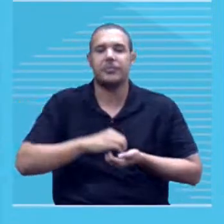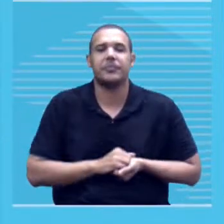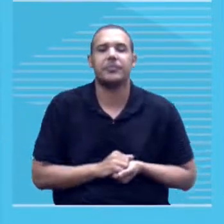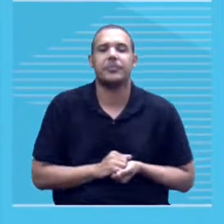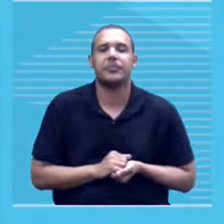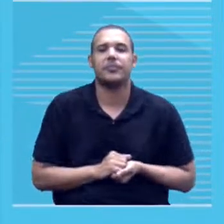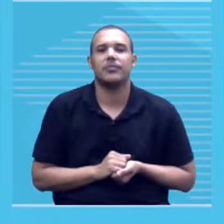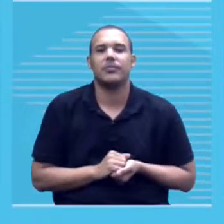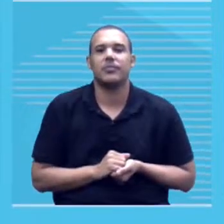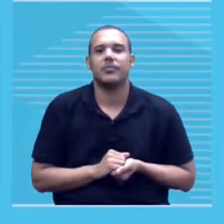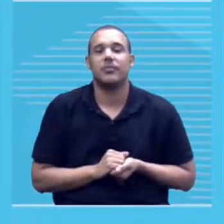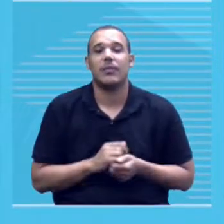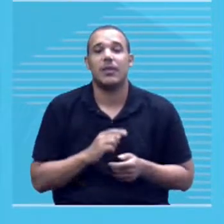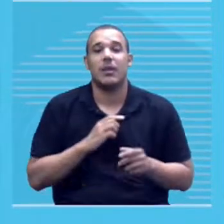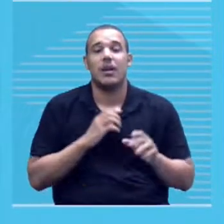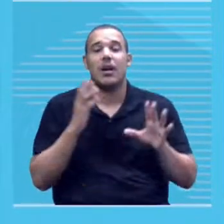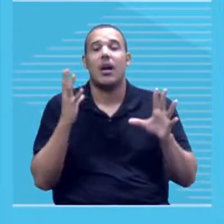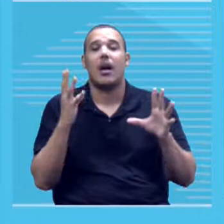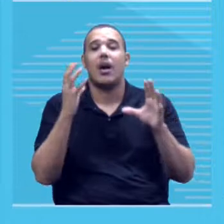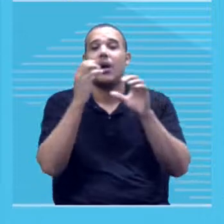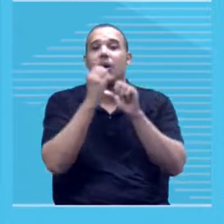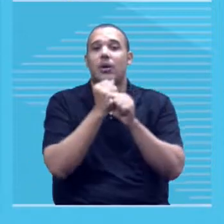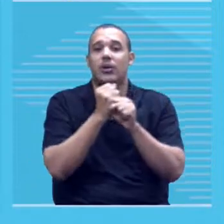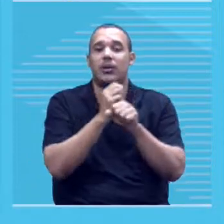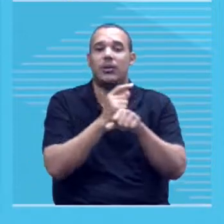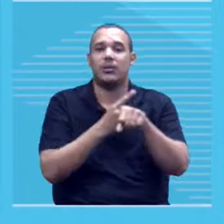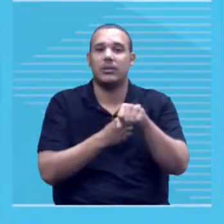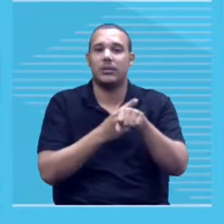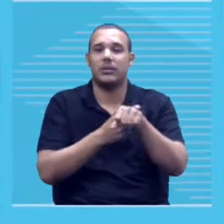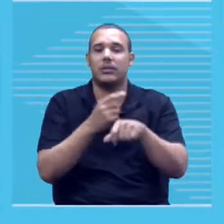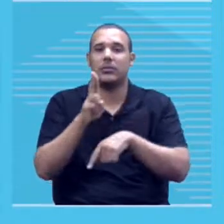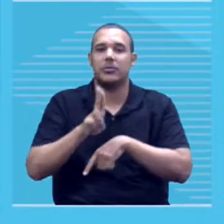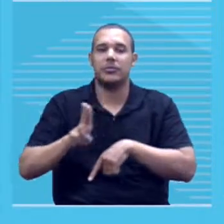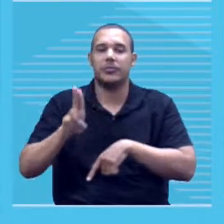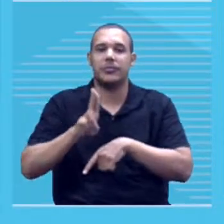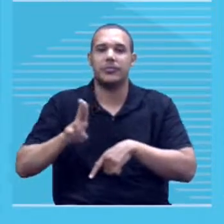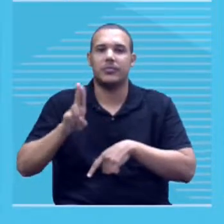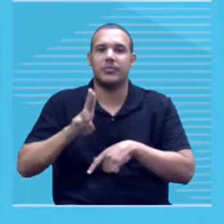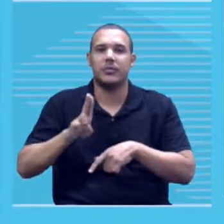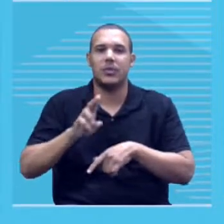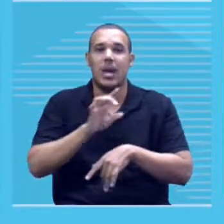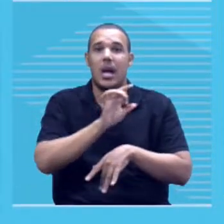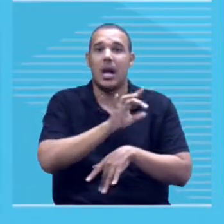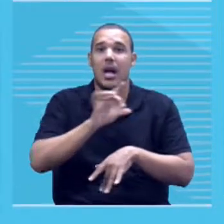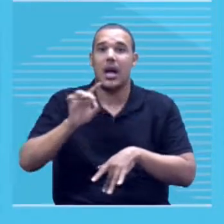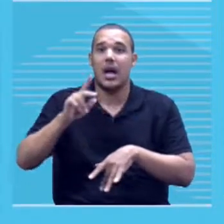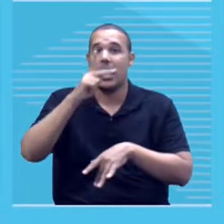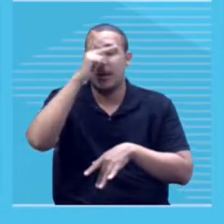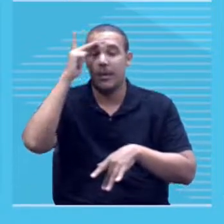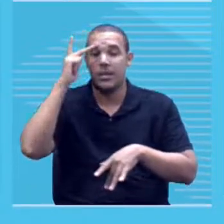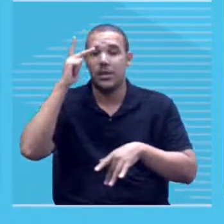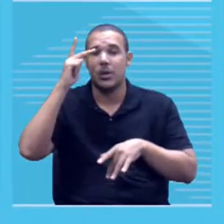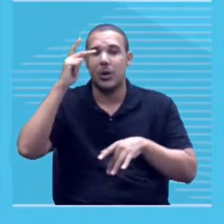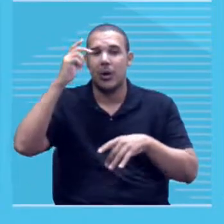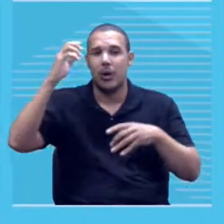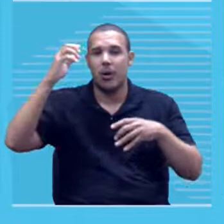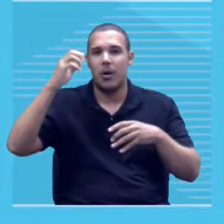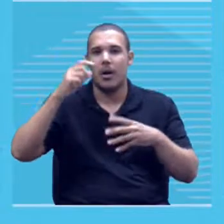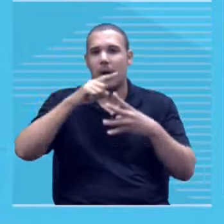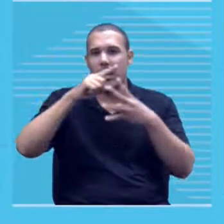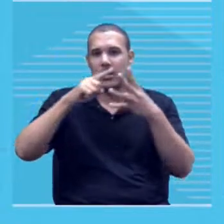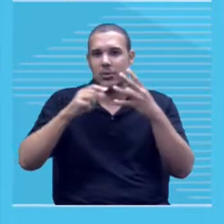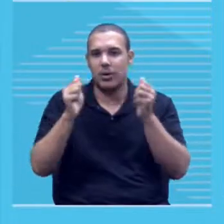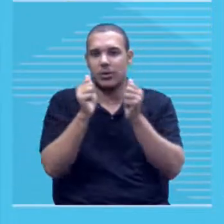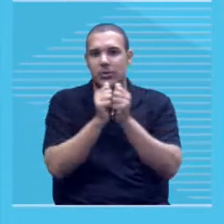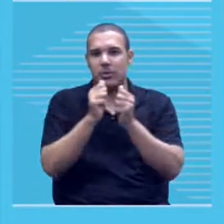tem o total de tempo utilizado, né? Ele diz que cada pessoa toma 2 banhos. Não, as 4 pessoas